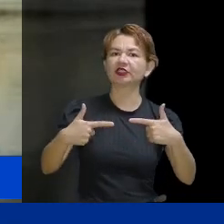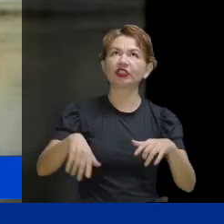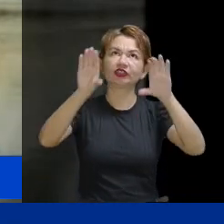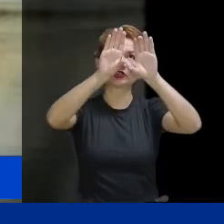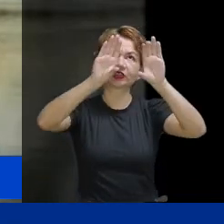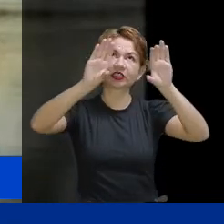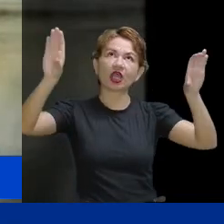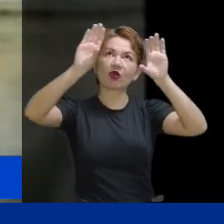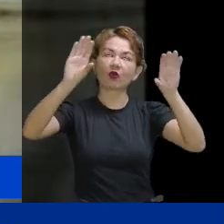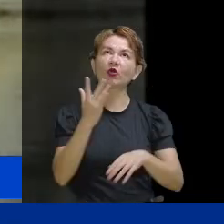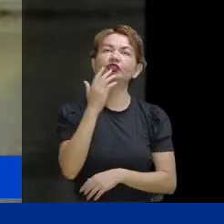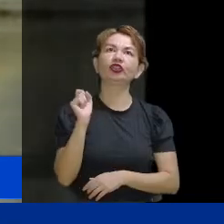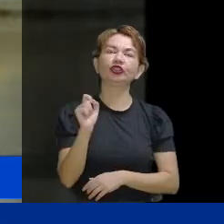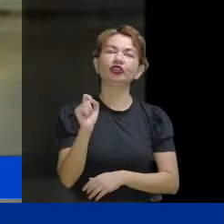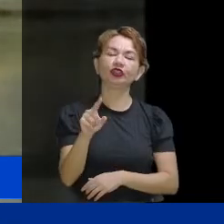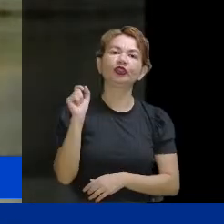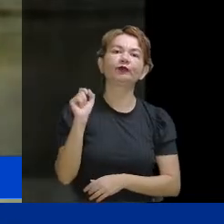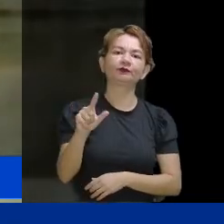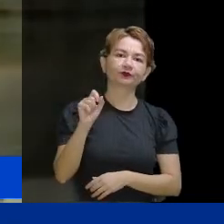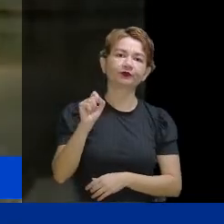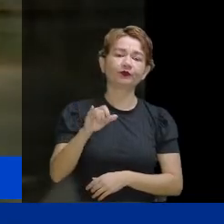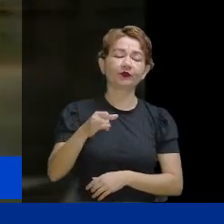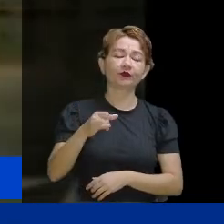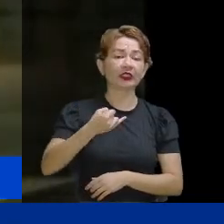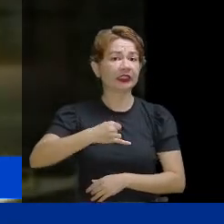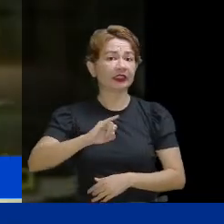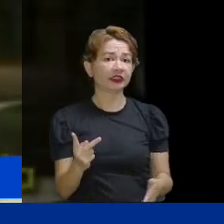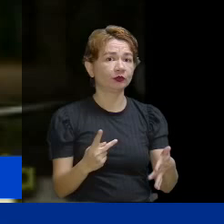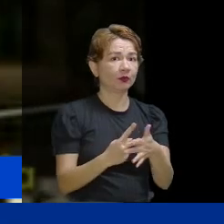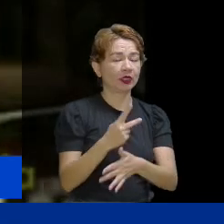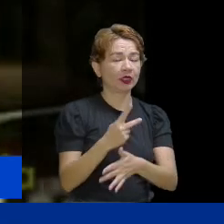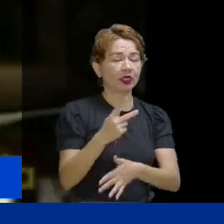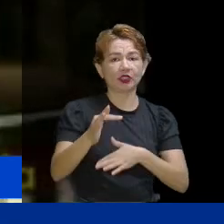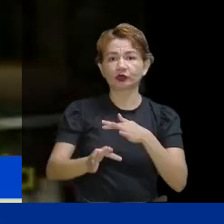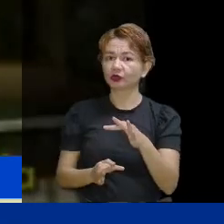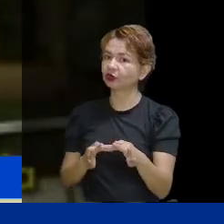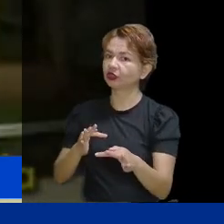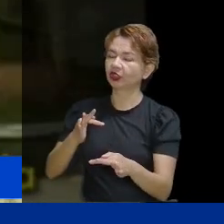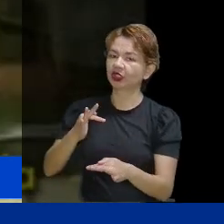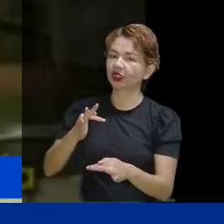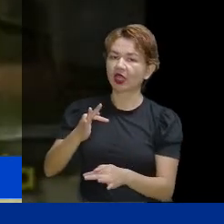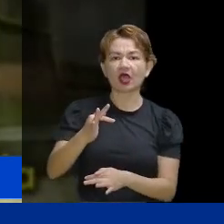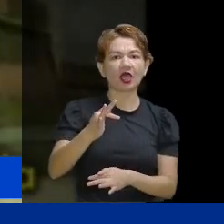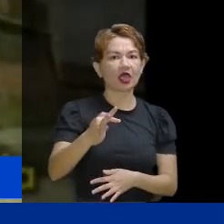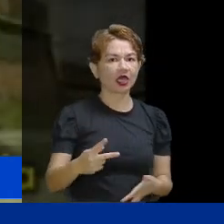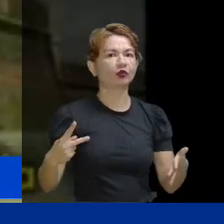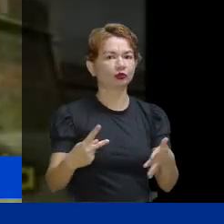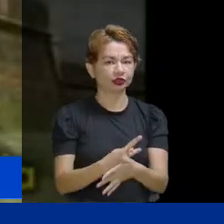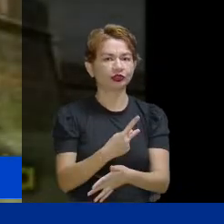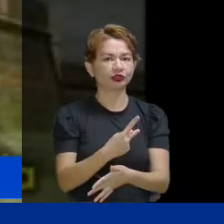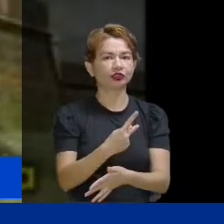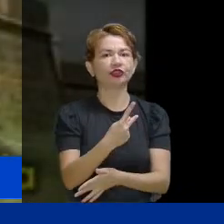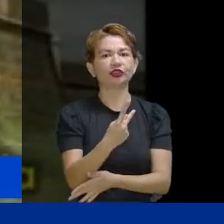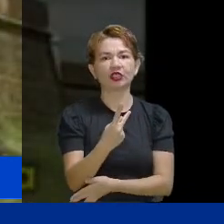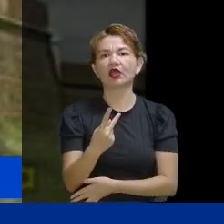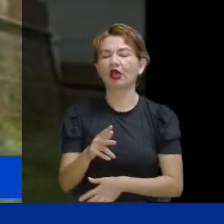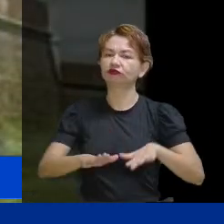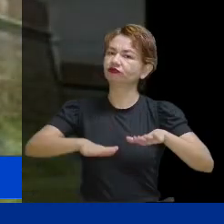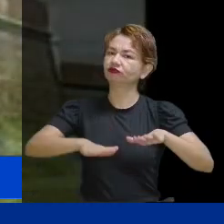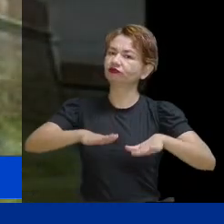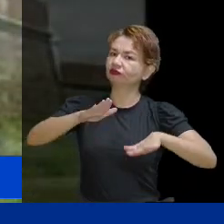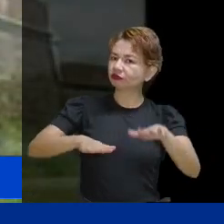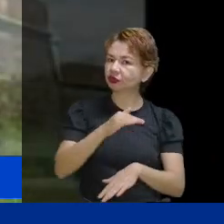pelejar neste céu cor de anil. Se o momento chegar algum